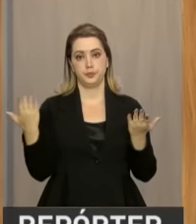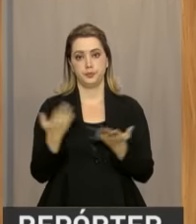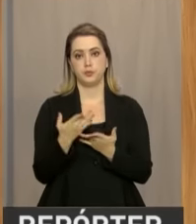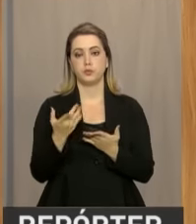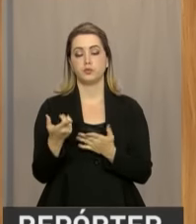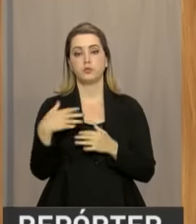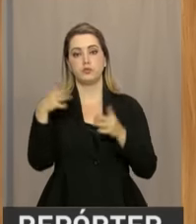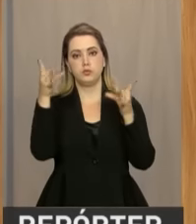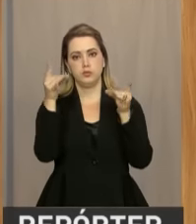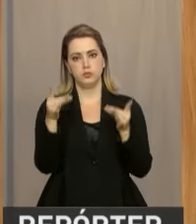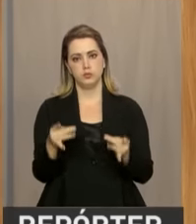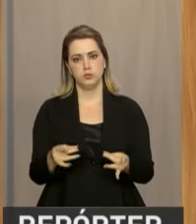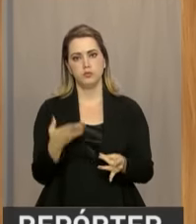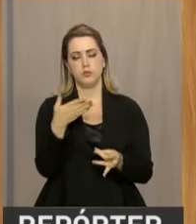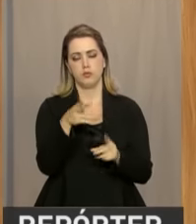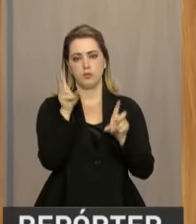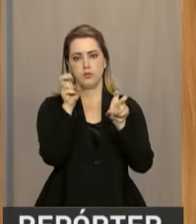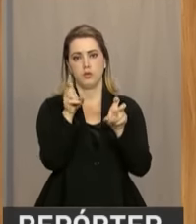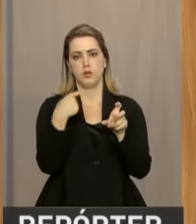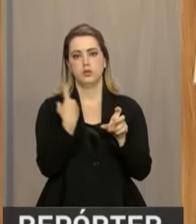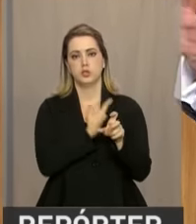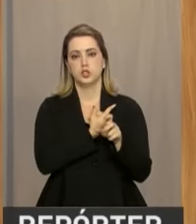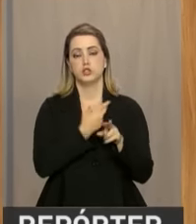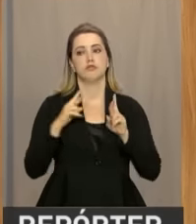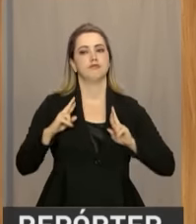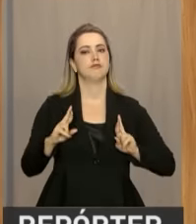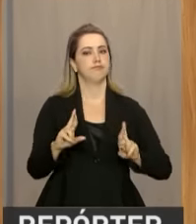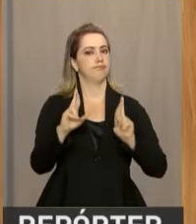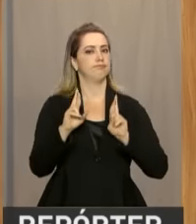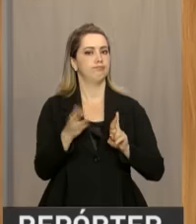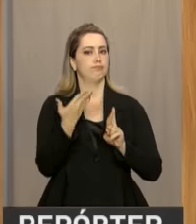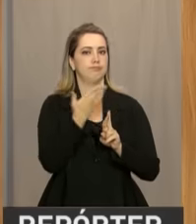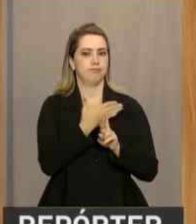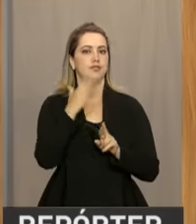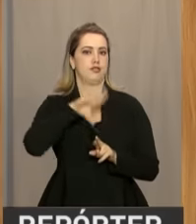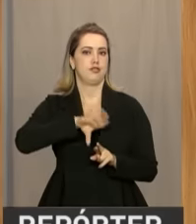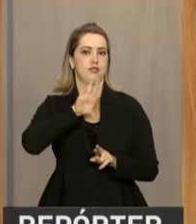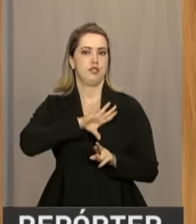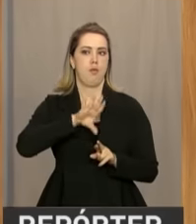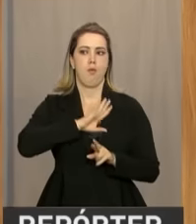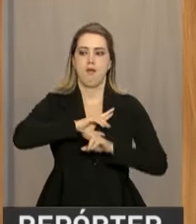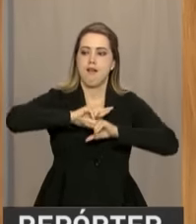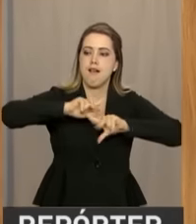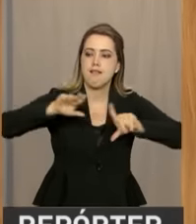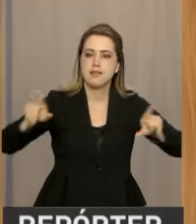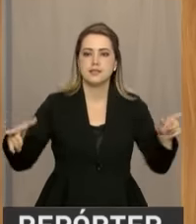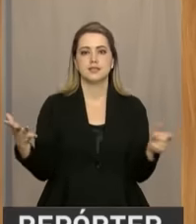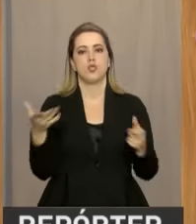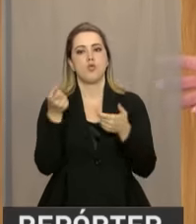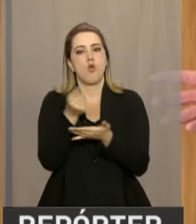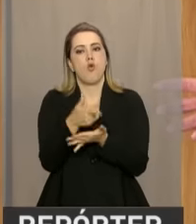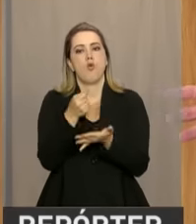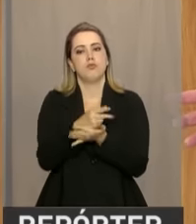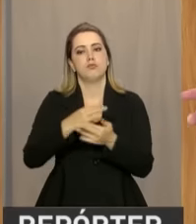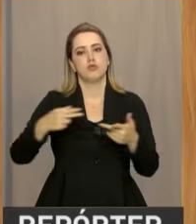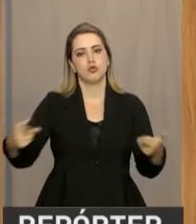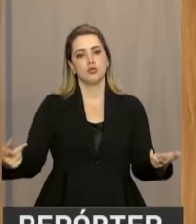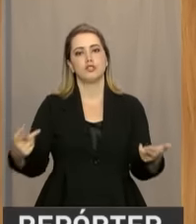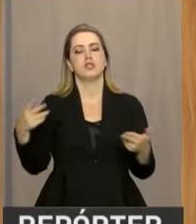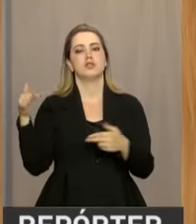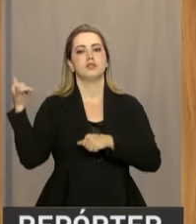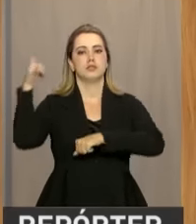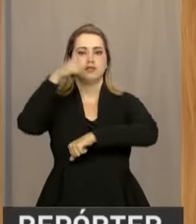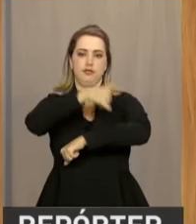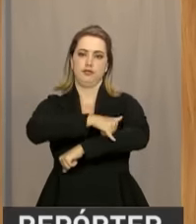assunto na esperança nós brasileiros que Portugal logo encomende uma fornada de aviões da Embraer Este é um dos